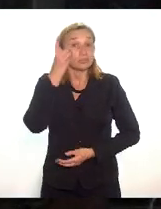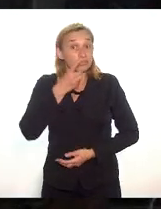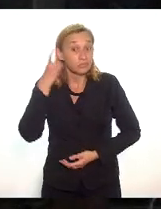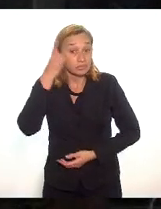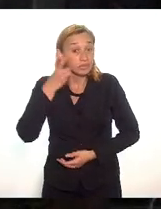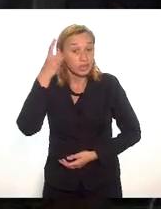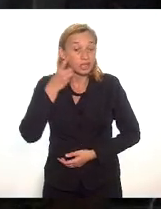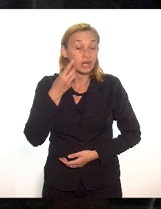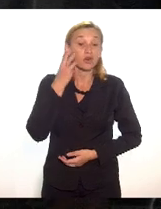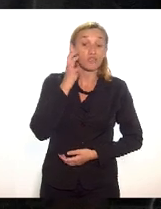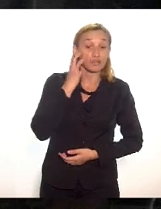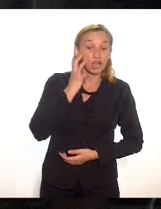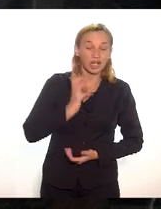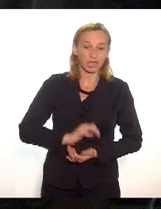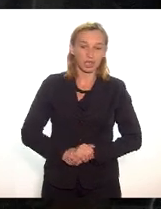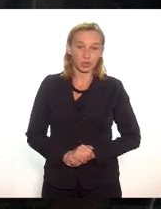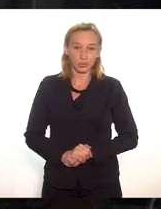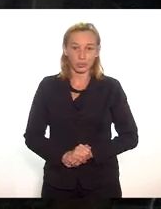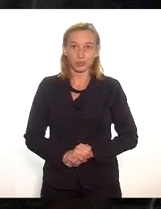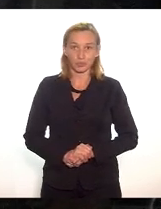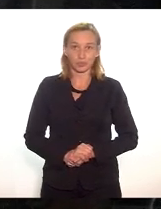Deputado Valdeque Carneiro.